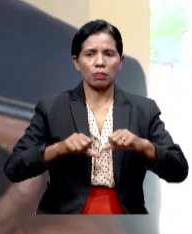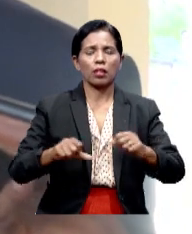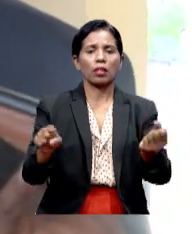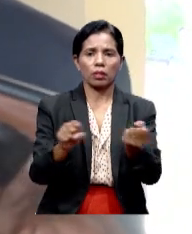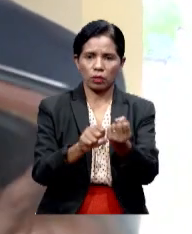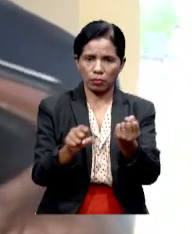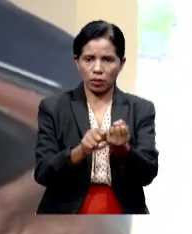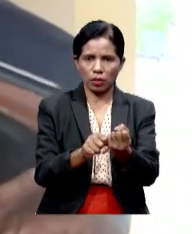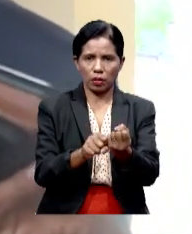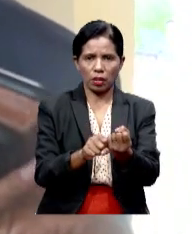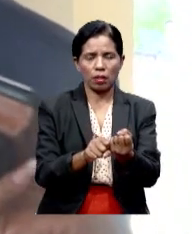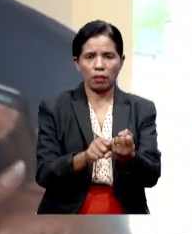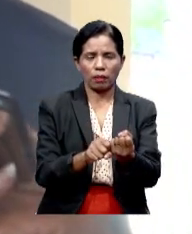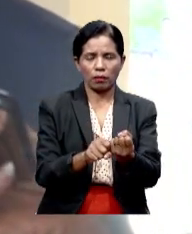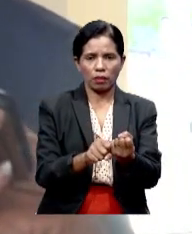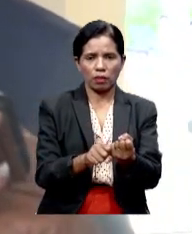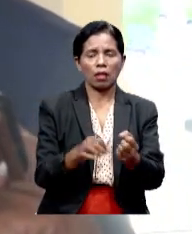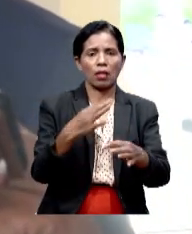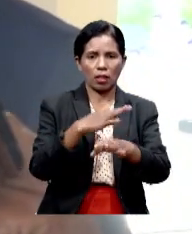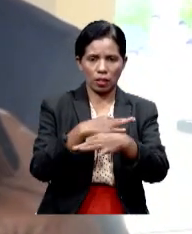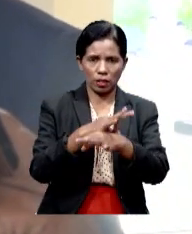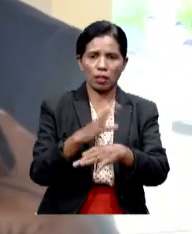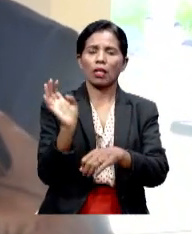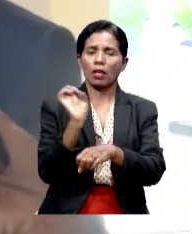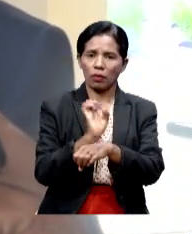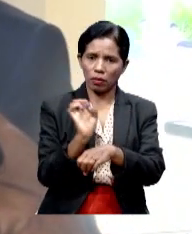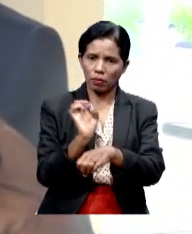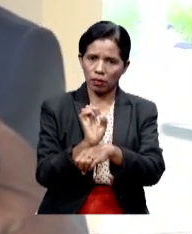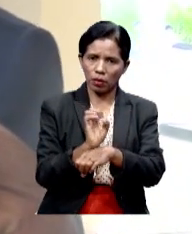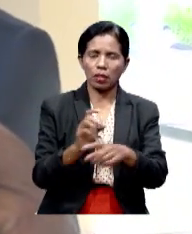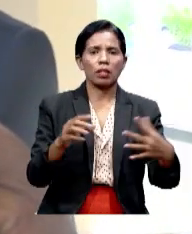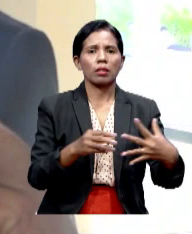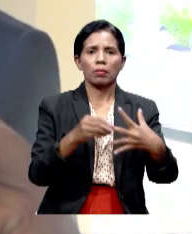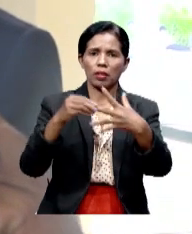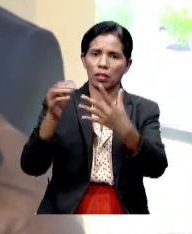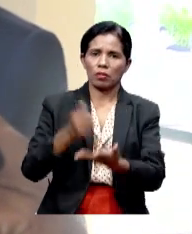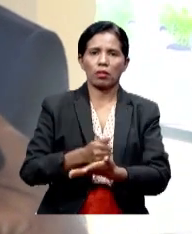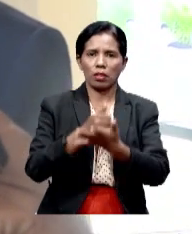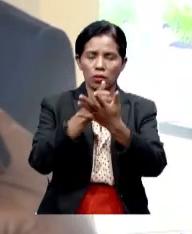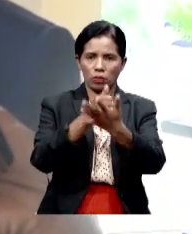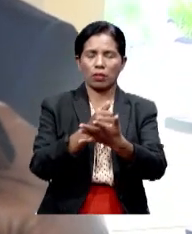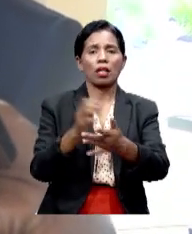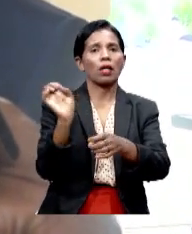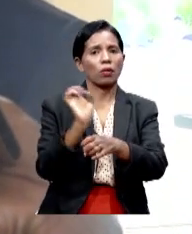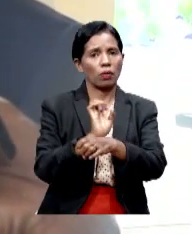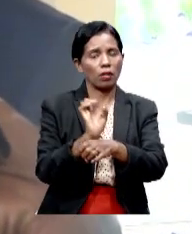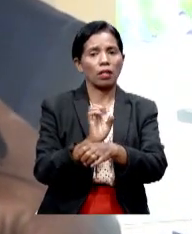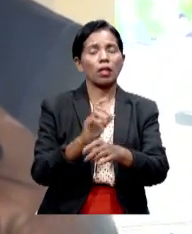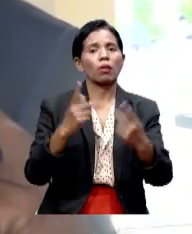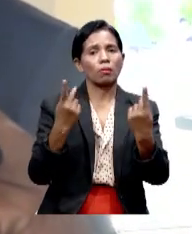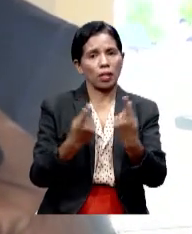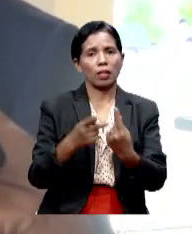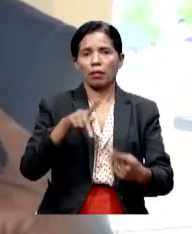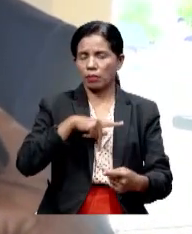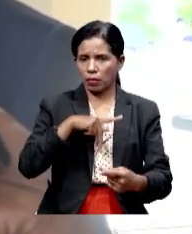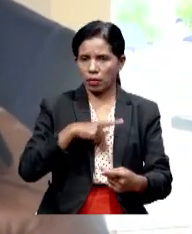ba a recuperação econômica, liu atu facilita setor privado sira, liu